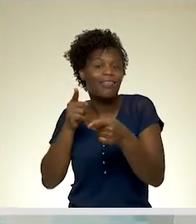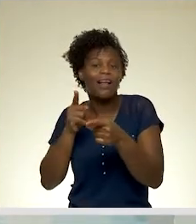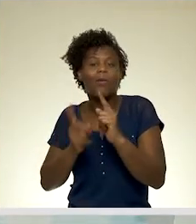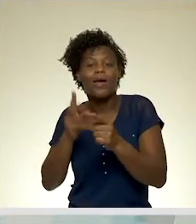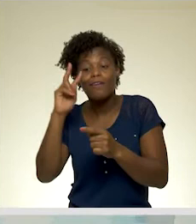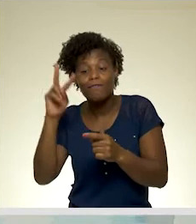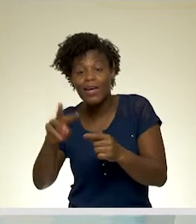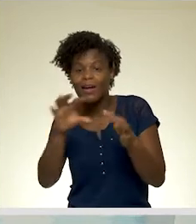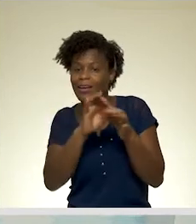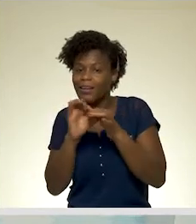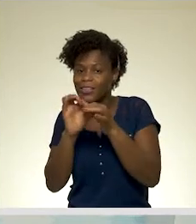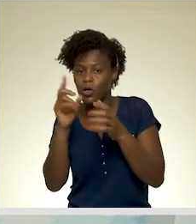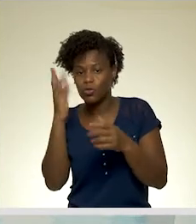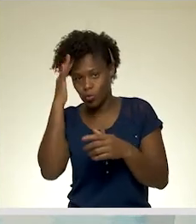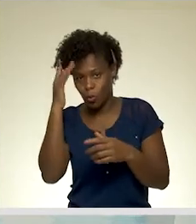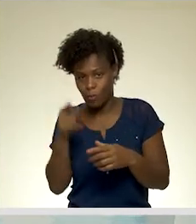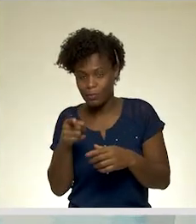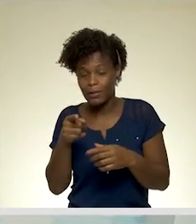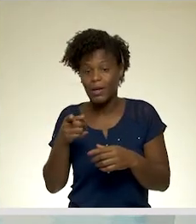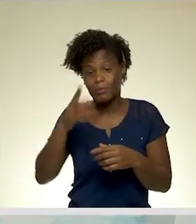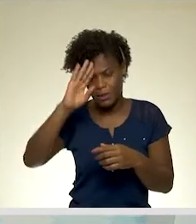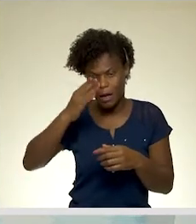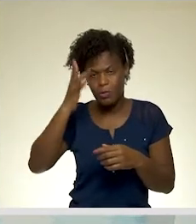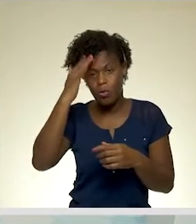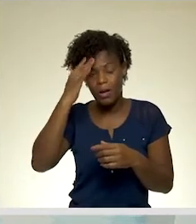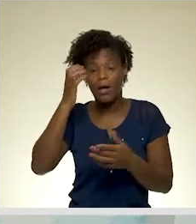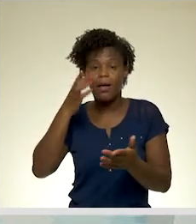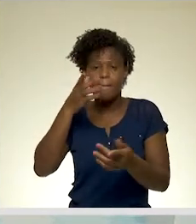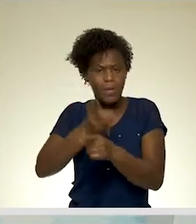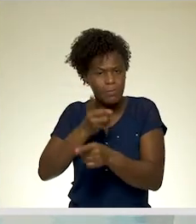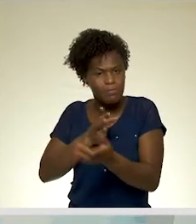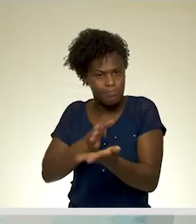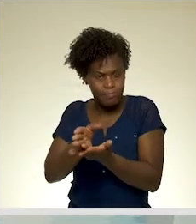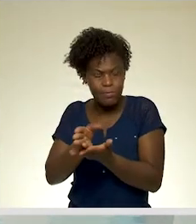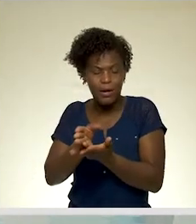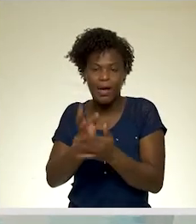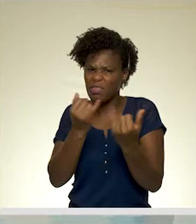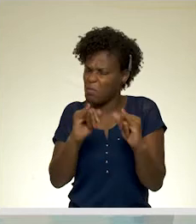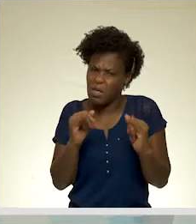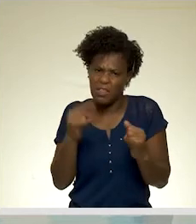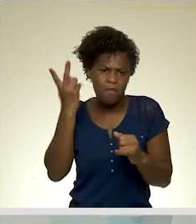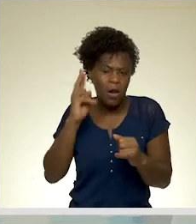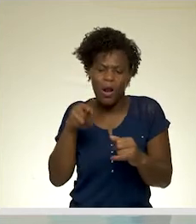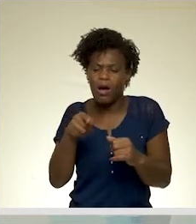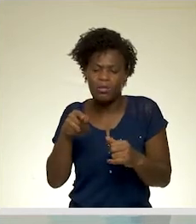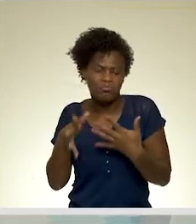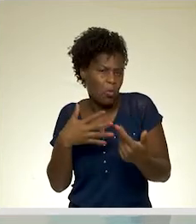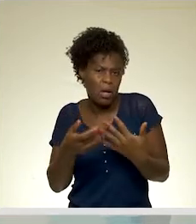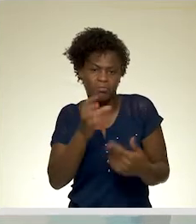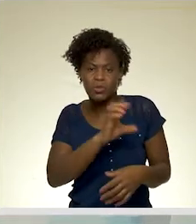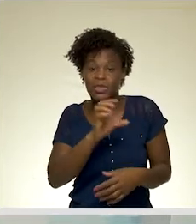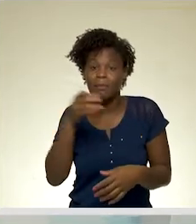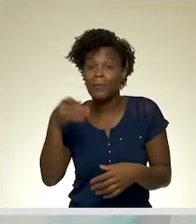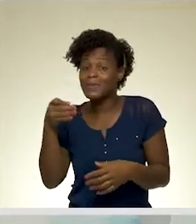é ver a relação entre elas. Sabe-se que constante da proporcionalidade, independentemente de valor aí, constante